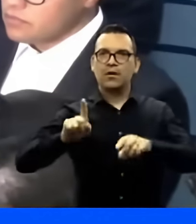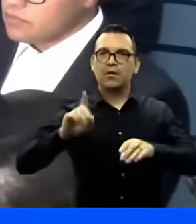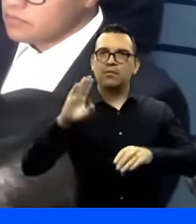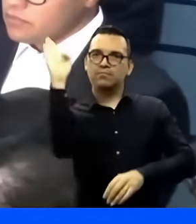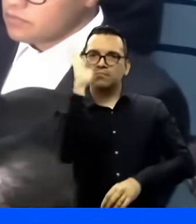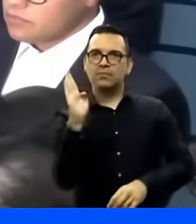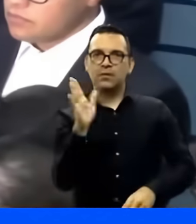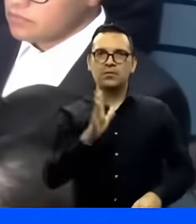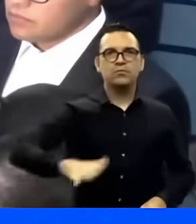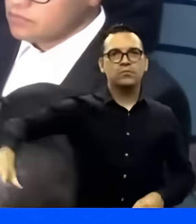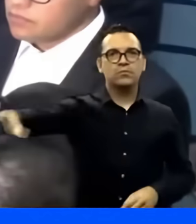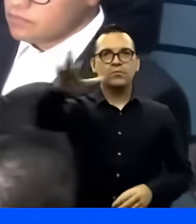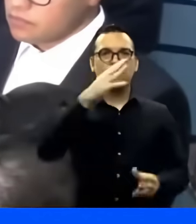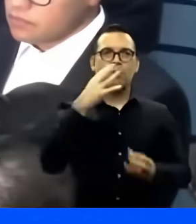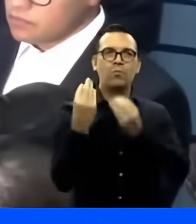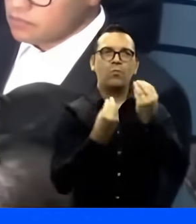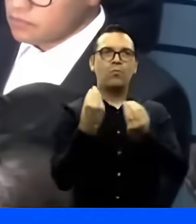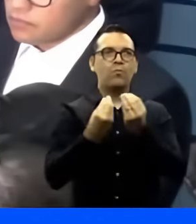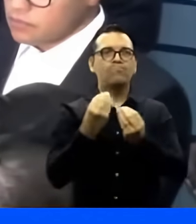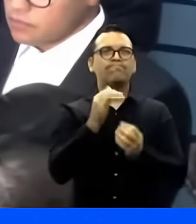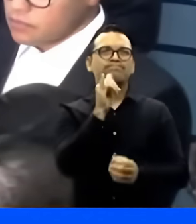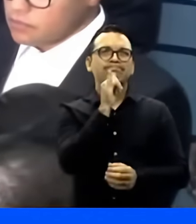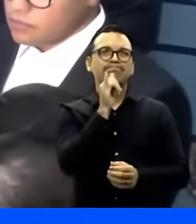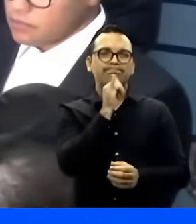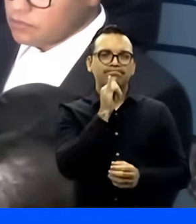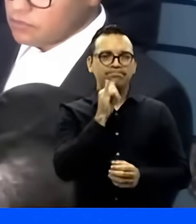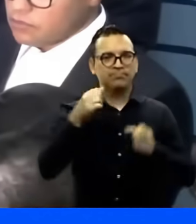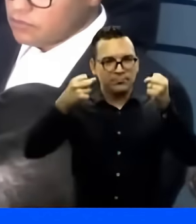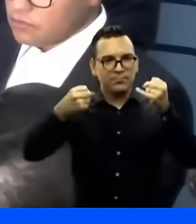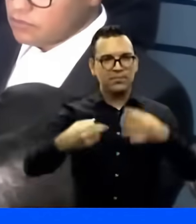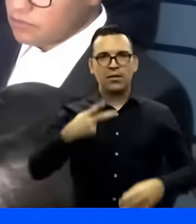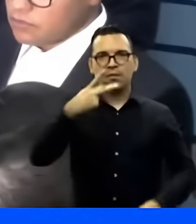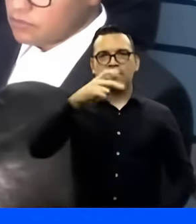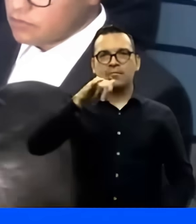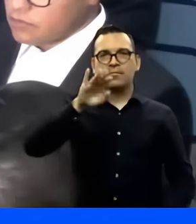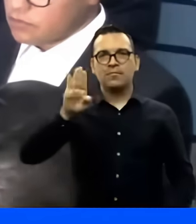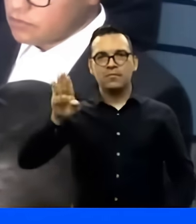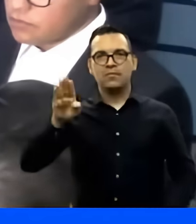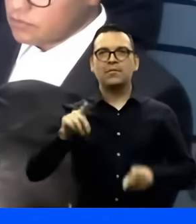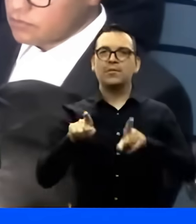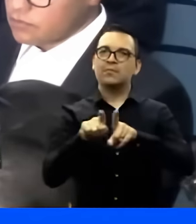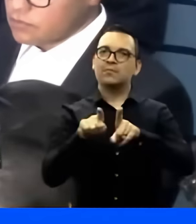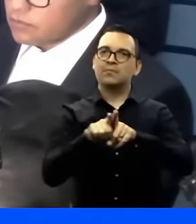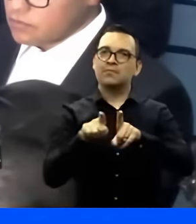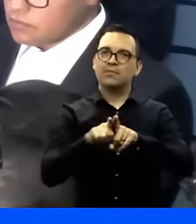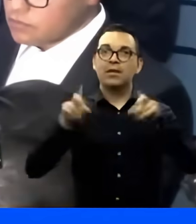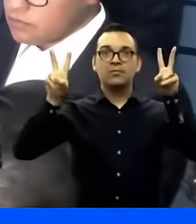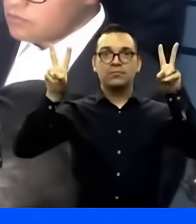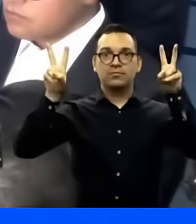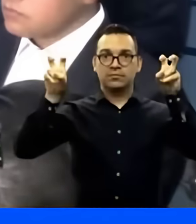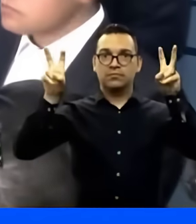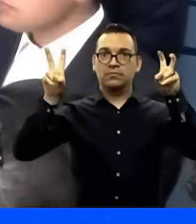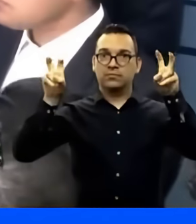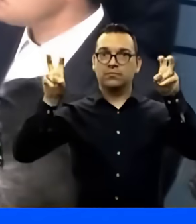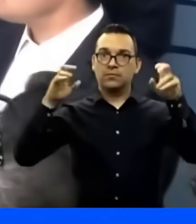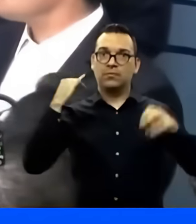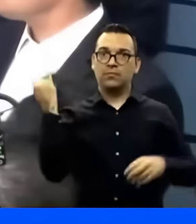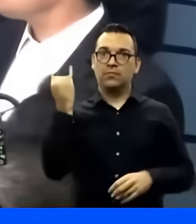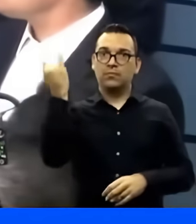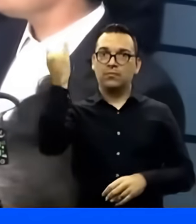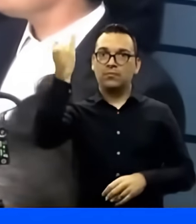quer. Eu dou um exemplo só, eu acabei de falar do PIB, né? Mas vamos falar aqui da questão